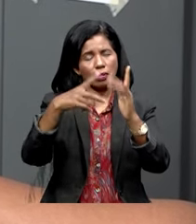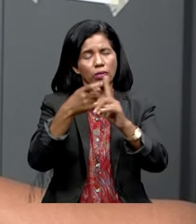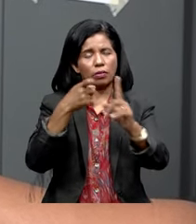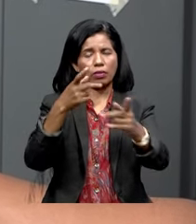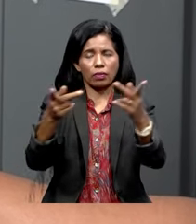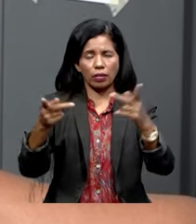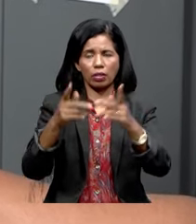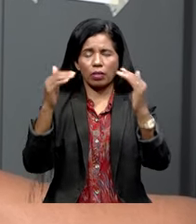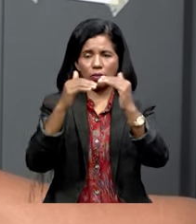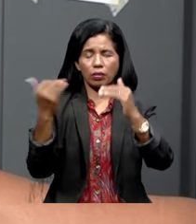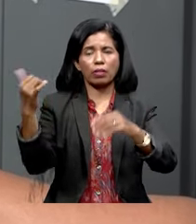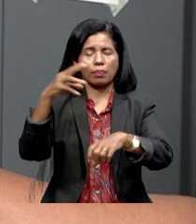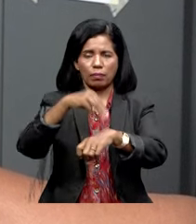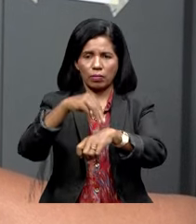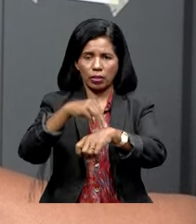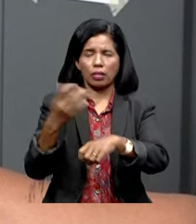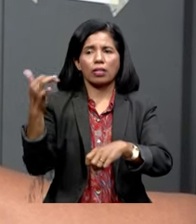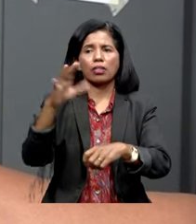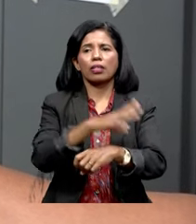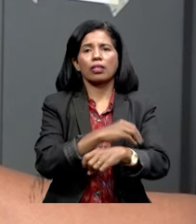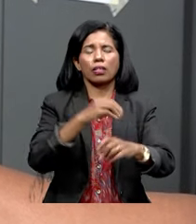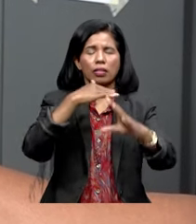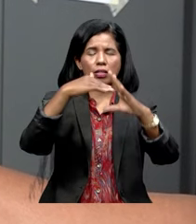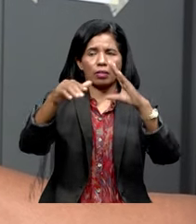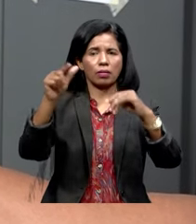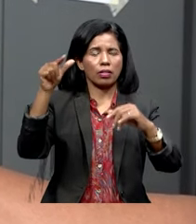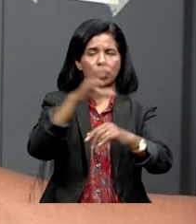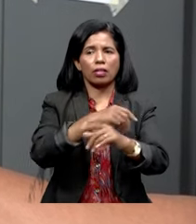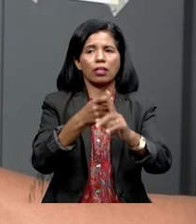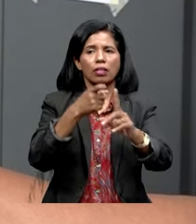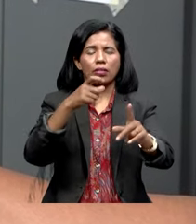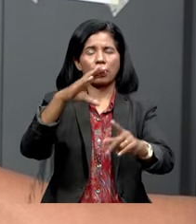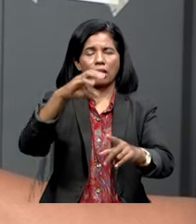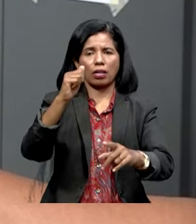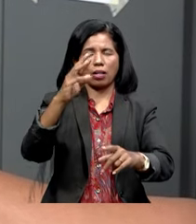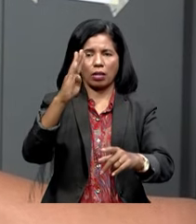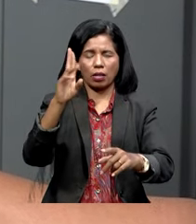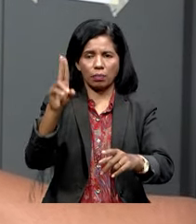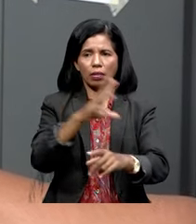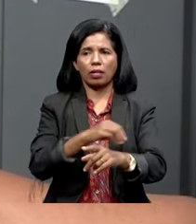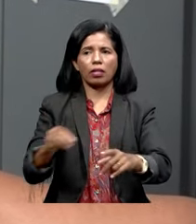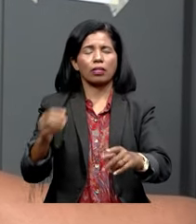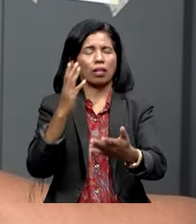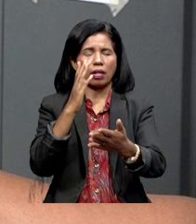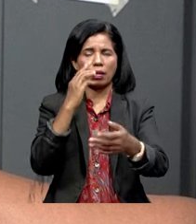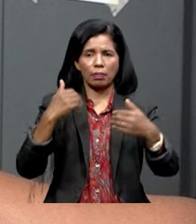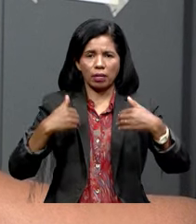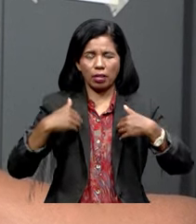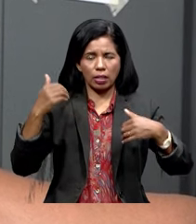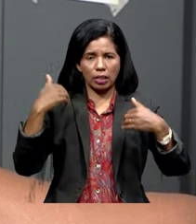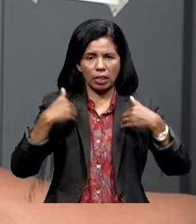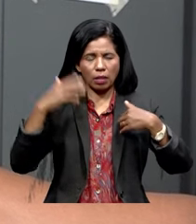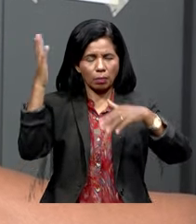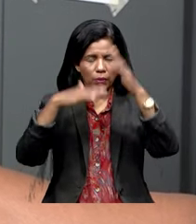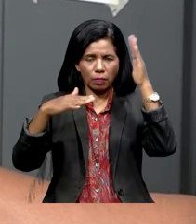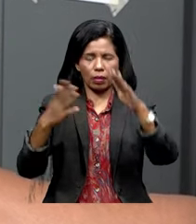encontro sira, missa sira, se manda mais GMN, ele se cabo det. Para tu vele evite la vele ia problema sira ne bema